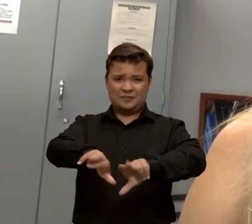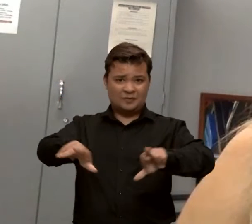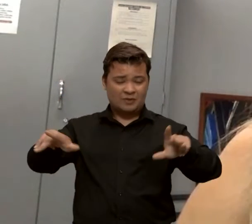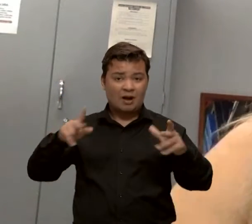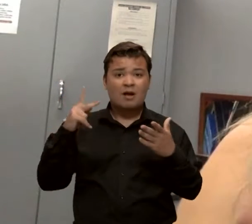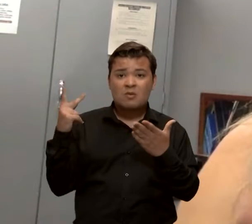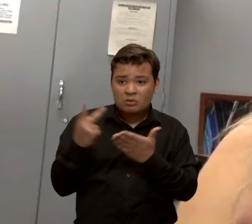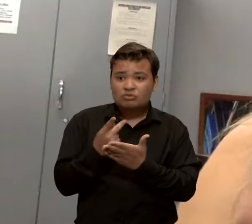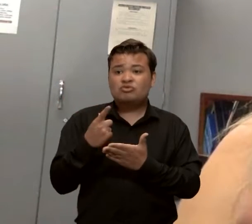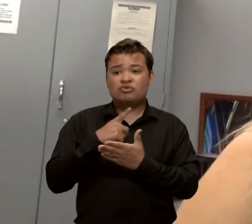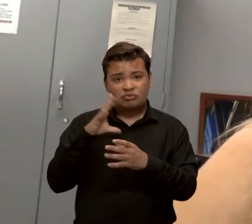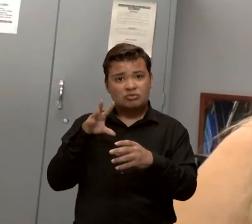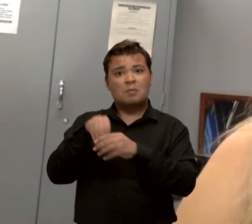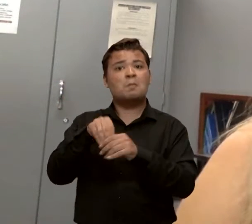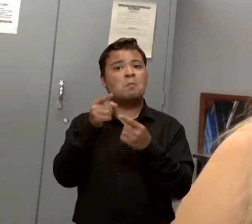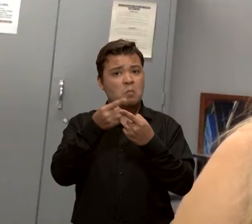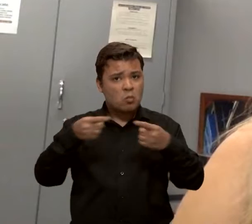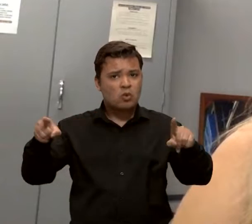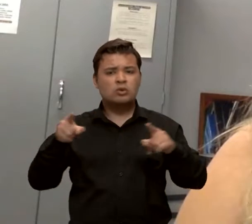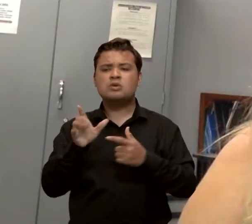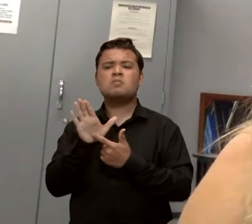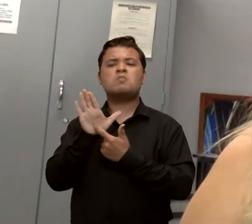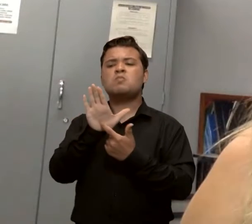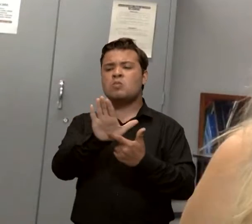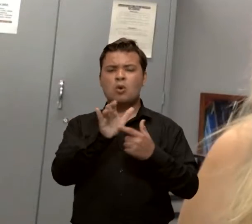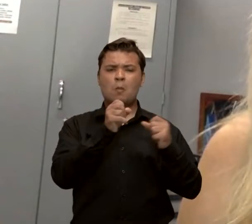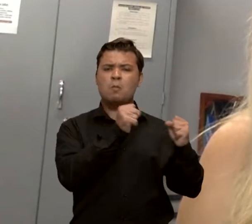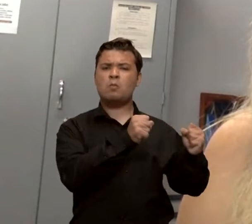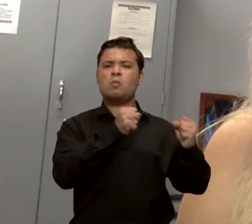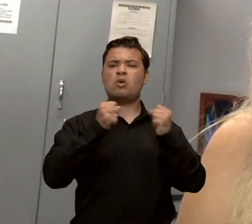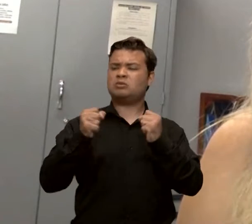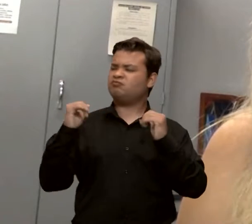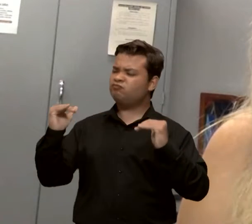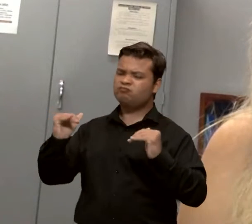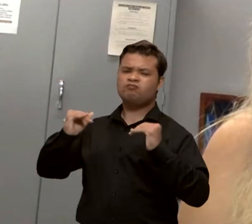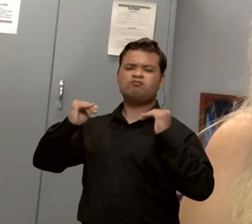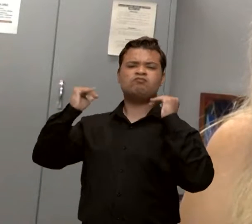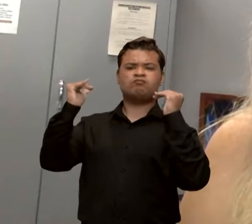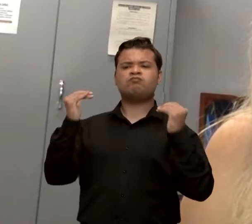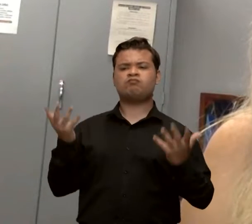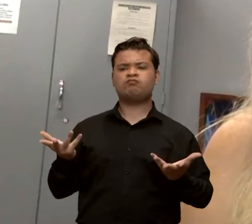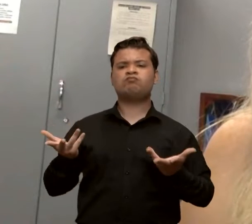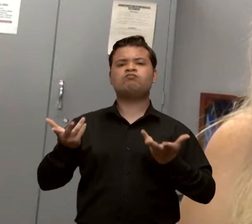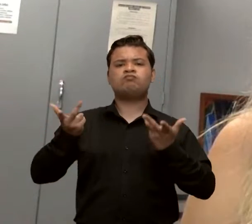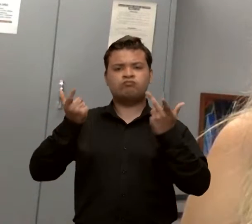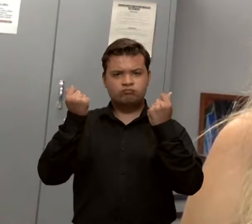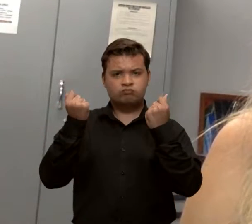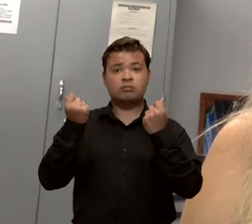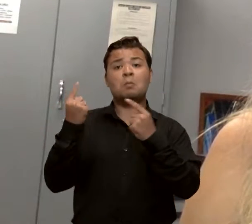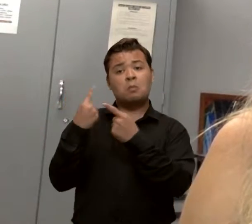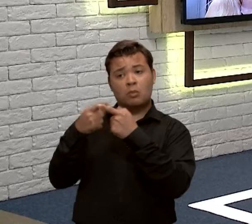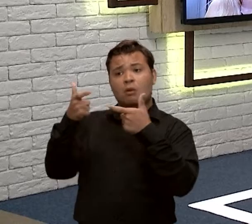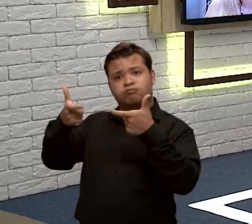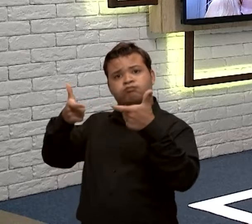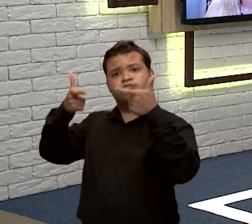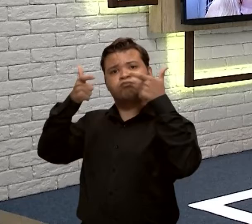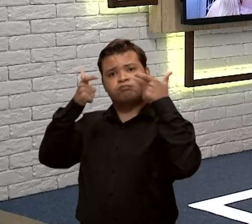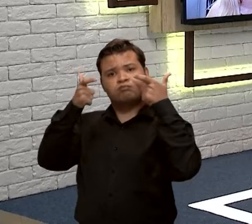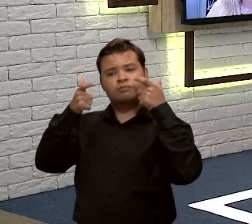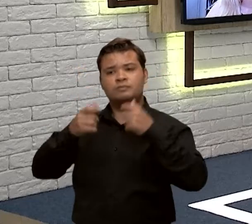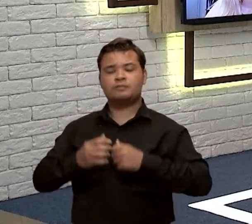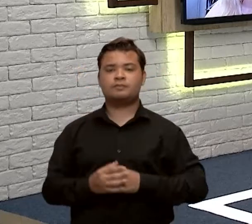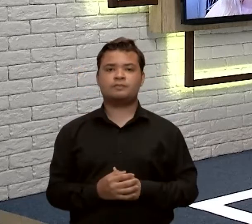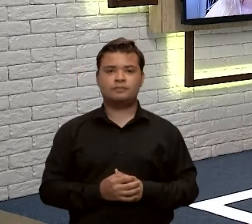todo momento, mostrando, então, o poder, né, a pompa e o poder daquela realeza.